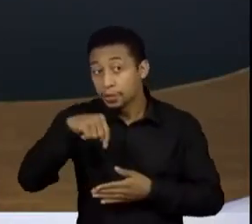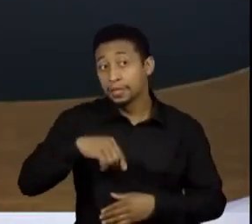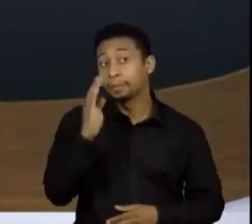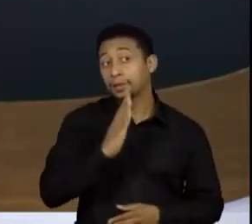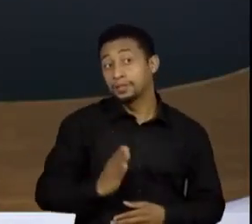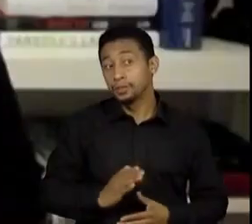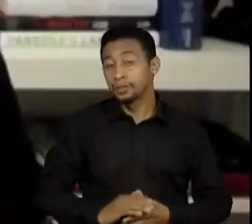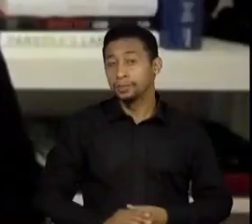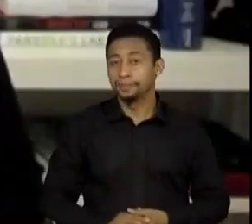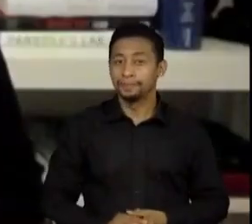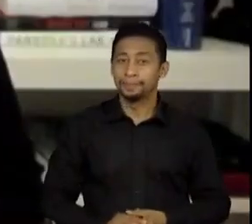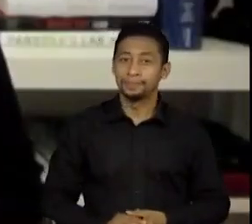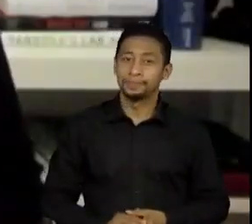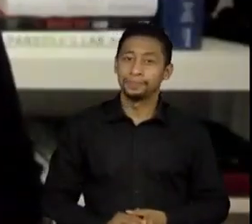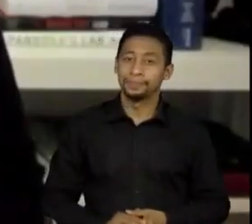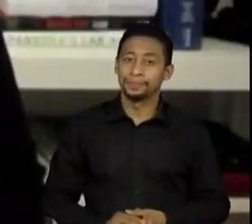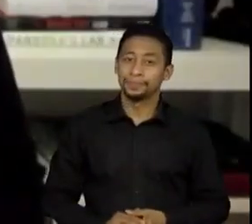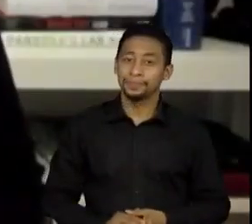Brasil.